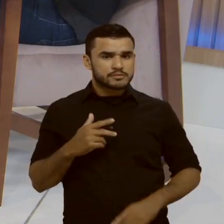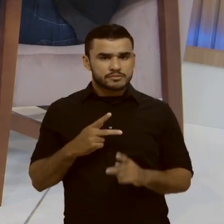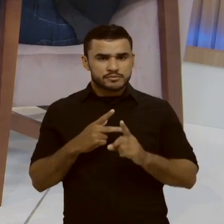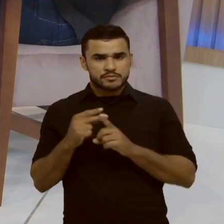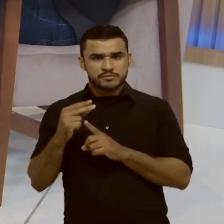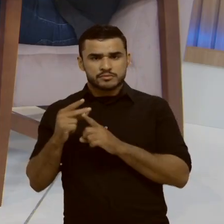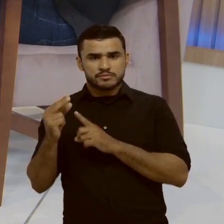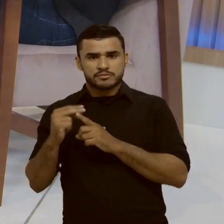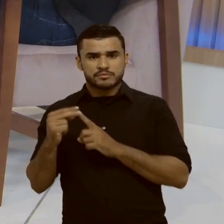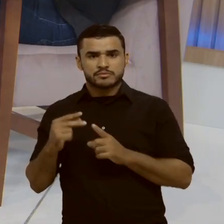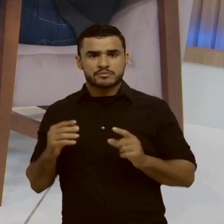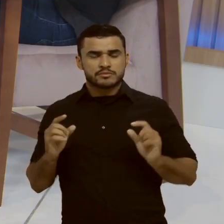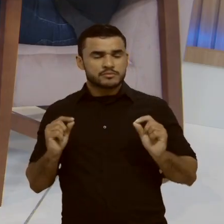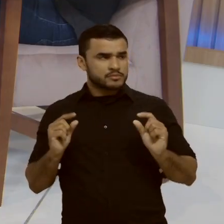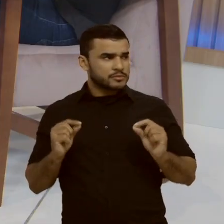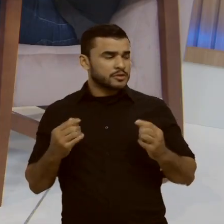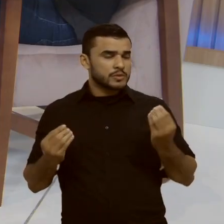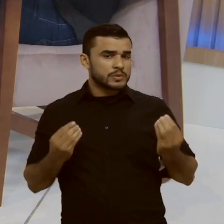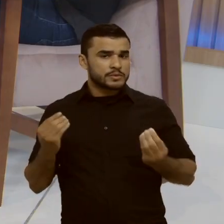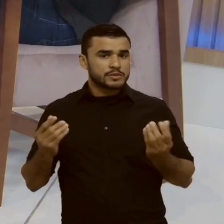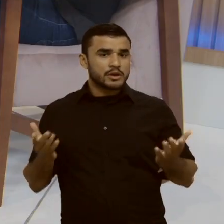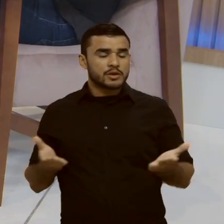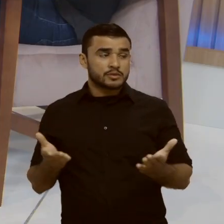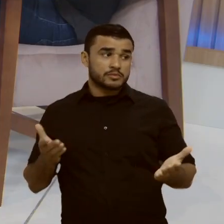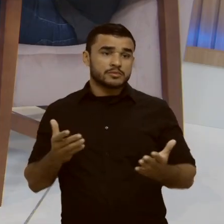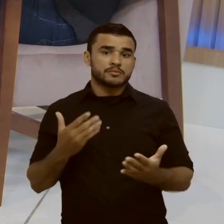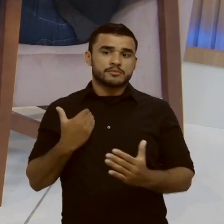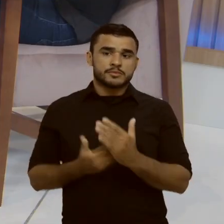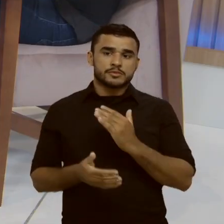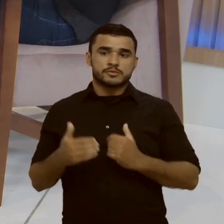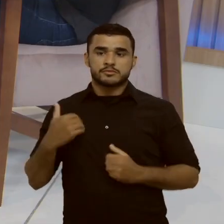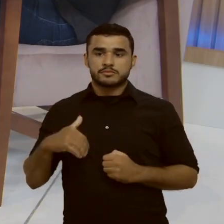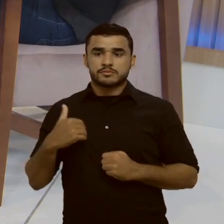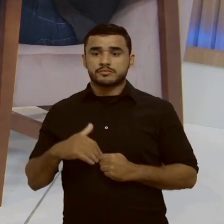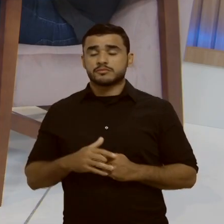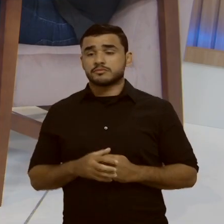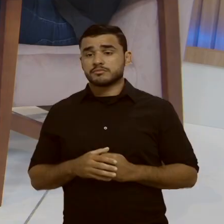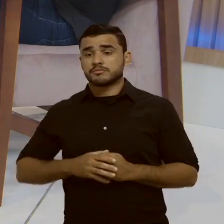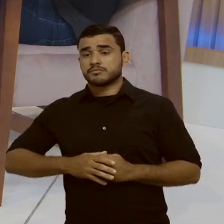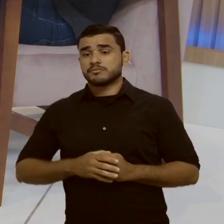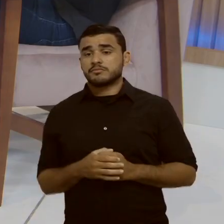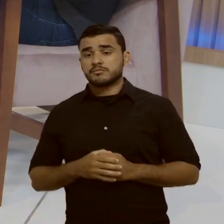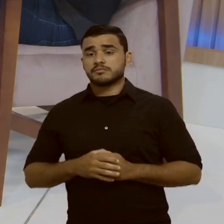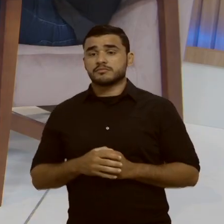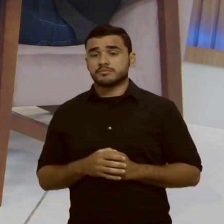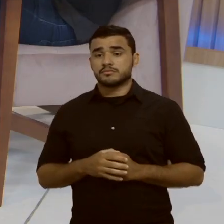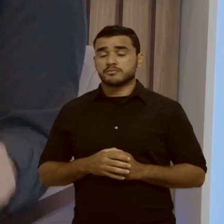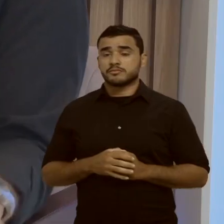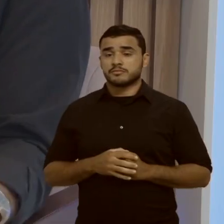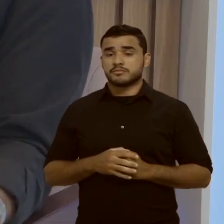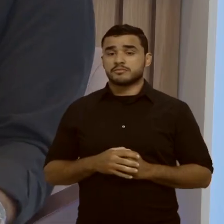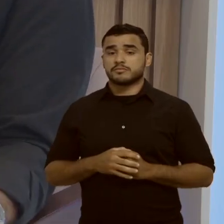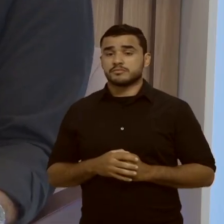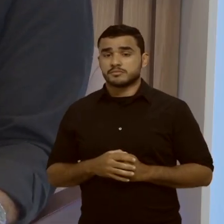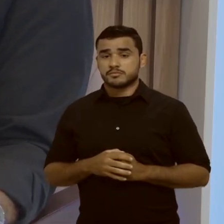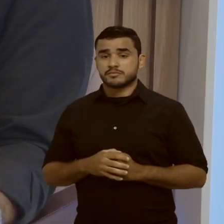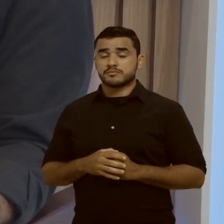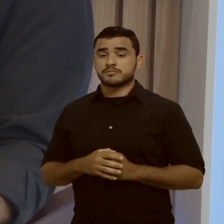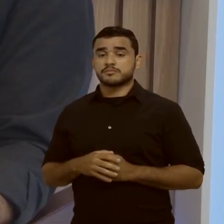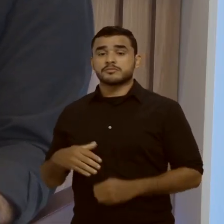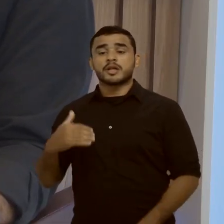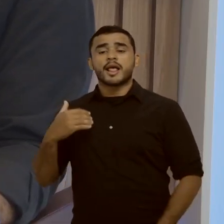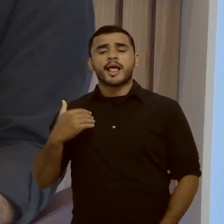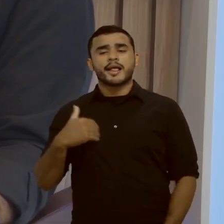não está ruim, porém agora com uma derrota, não é isso? Desculpa, essa fase boa